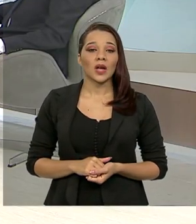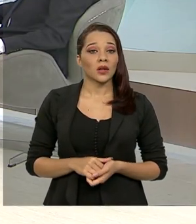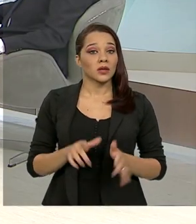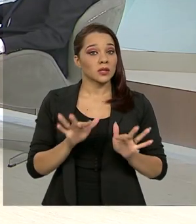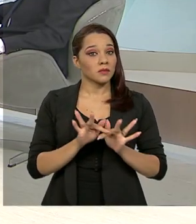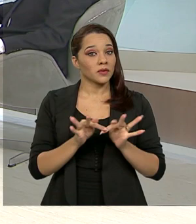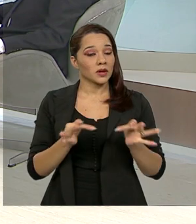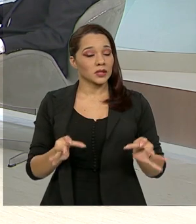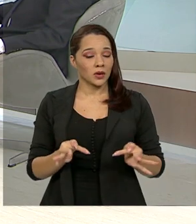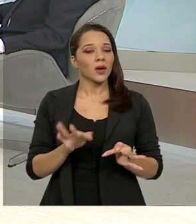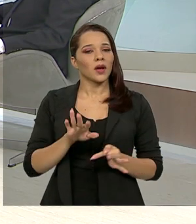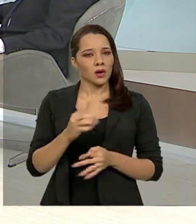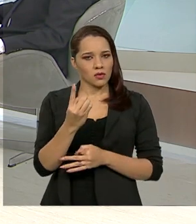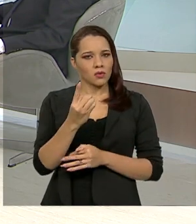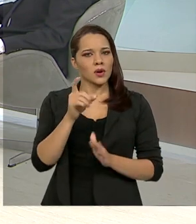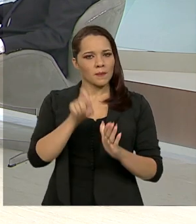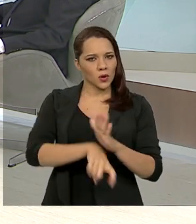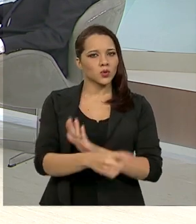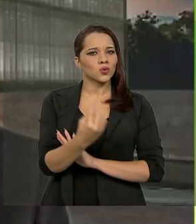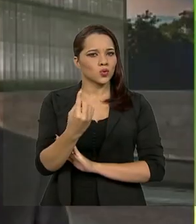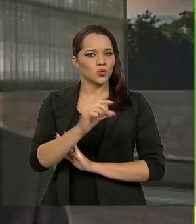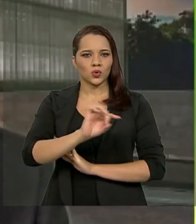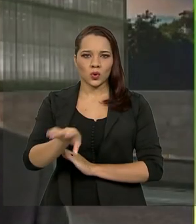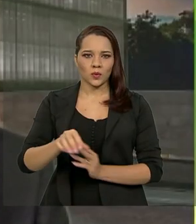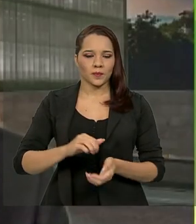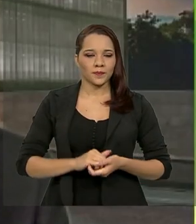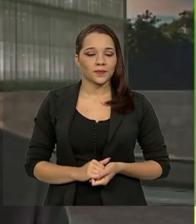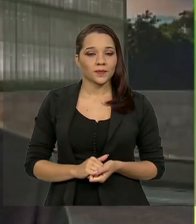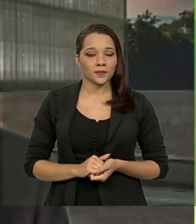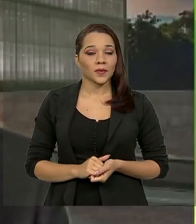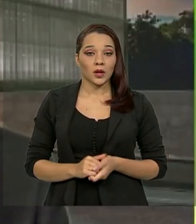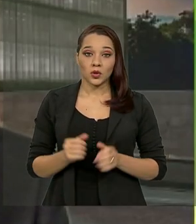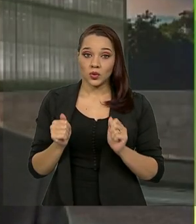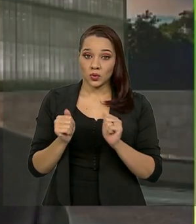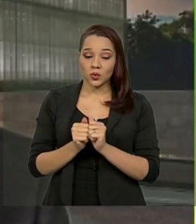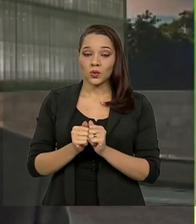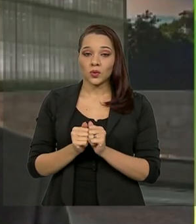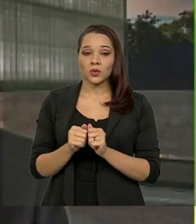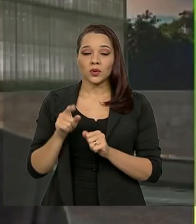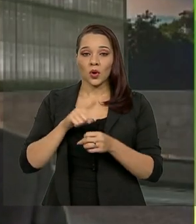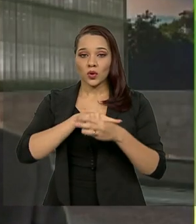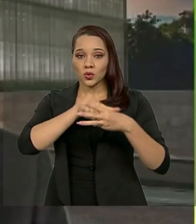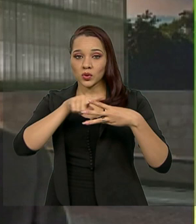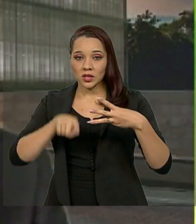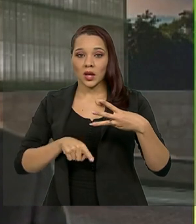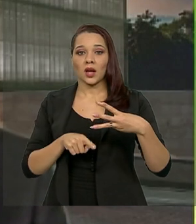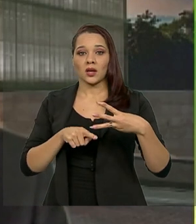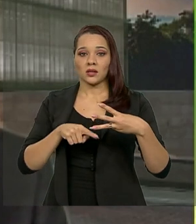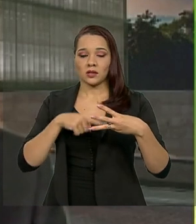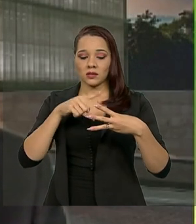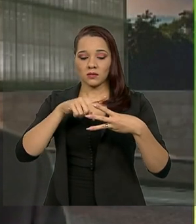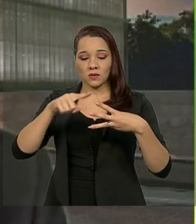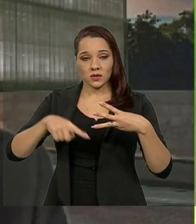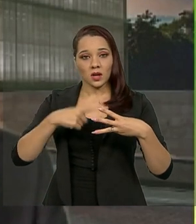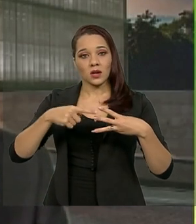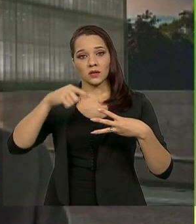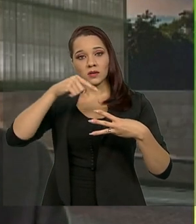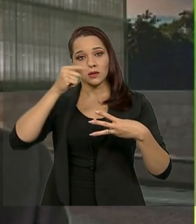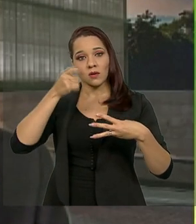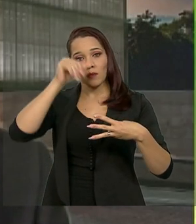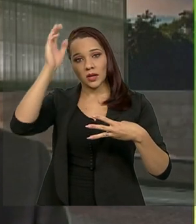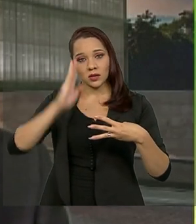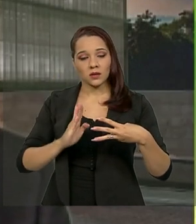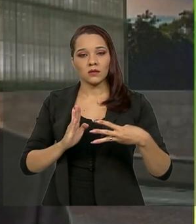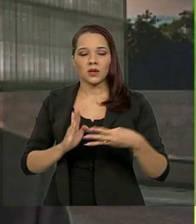Simplificação com um imposto único e com a participação dos três entes da Federação Brasileira.